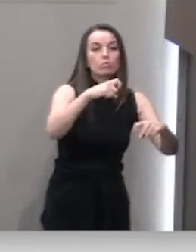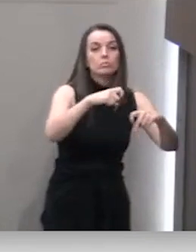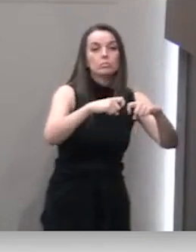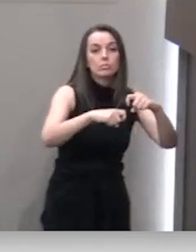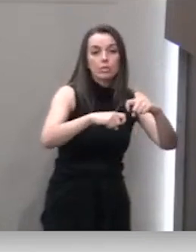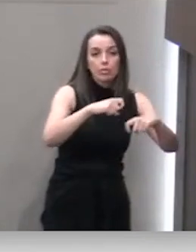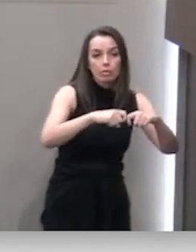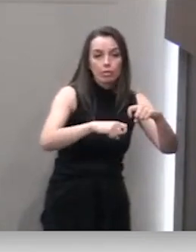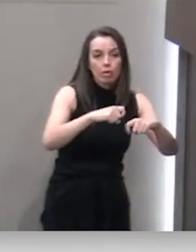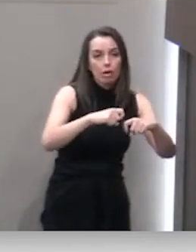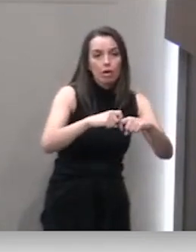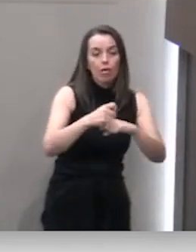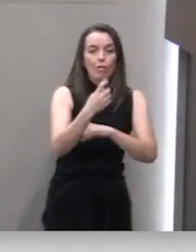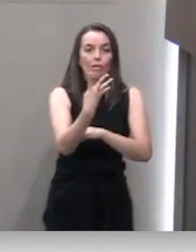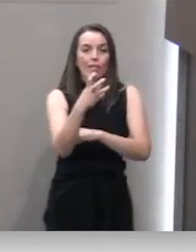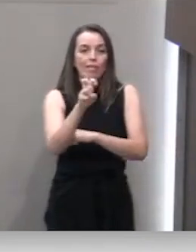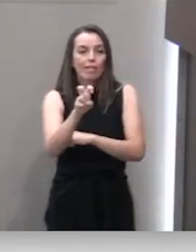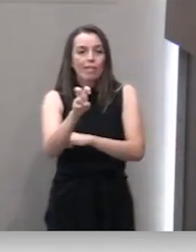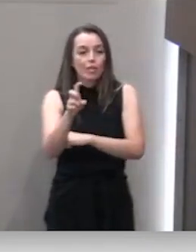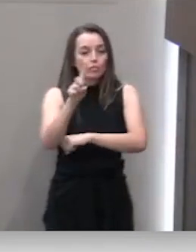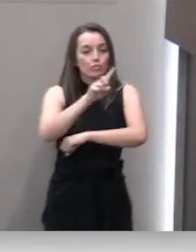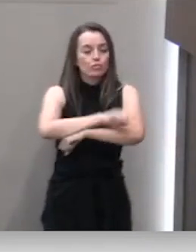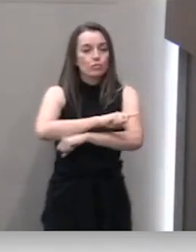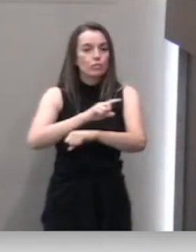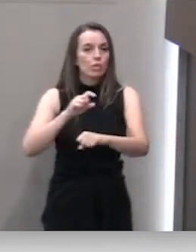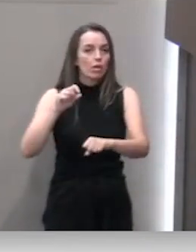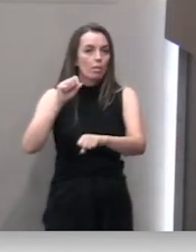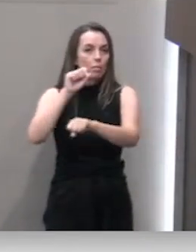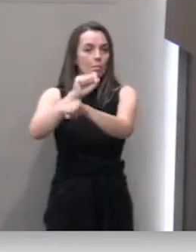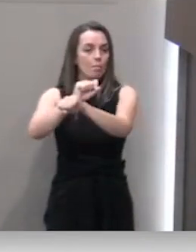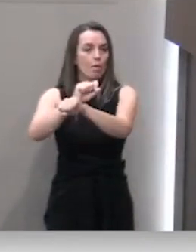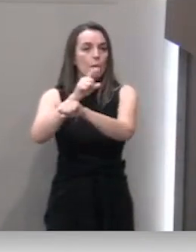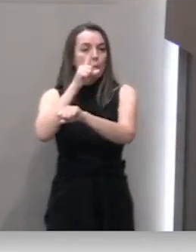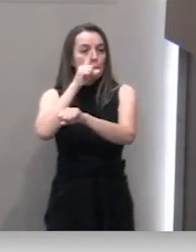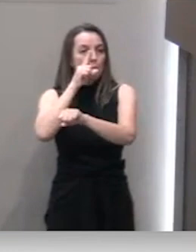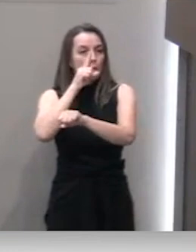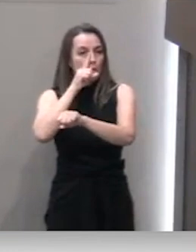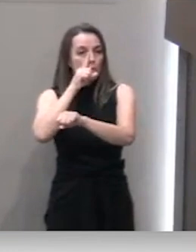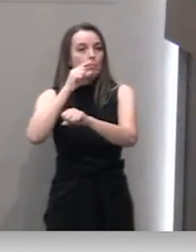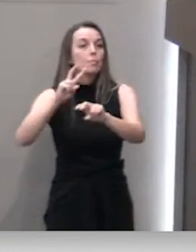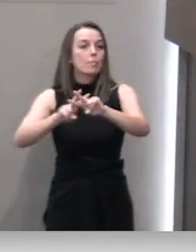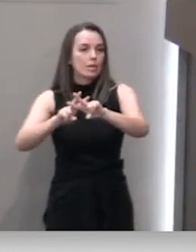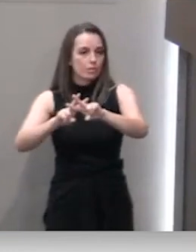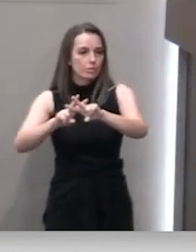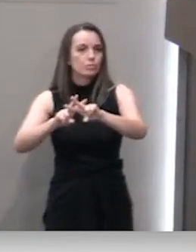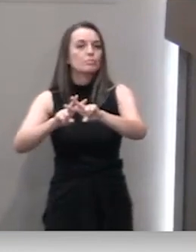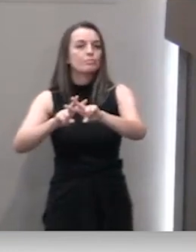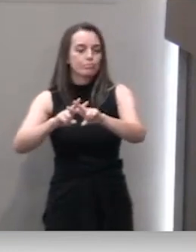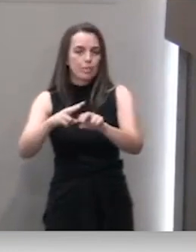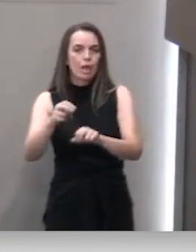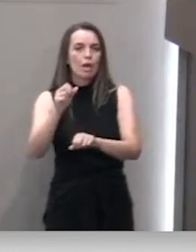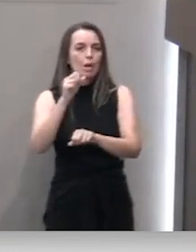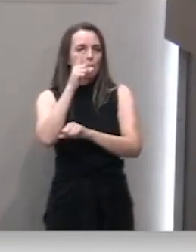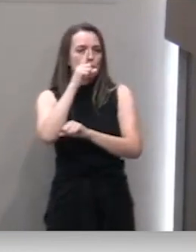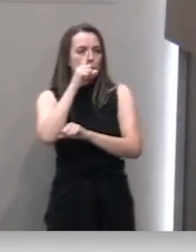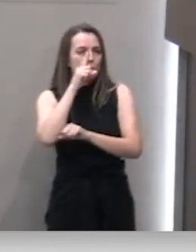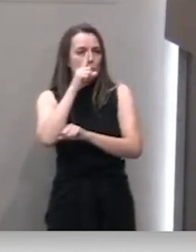preso. A mãe estava amamentando e ficaram esperando ela para prendê-la, e